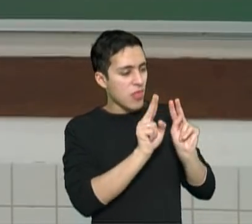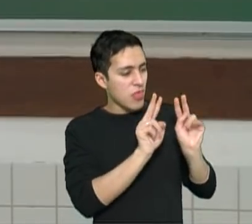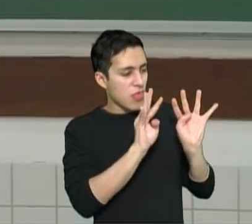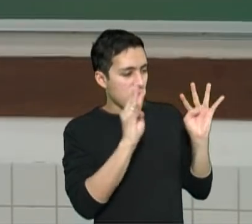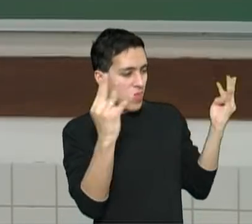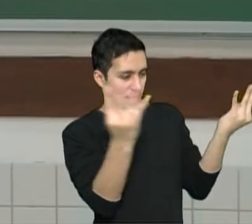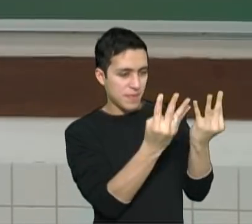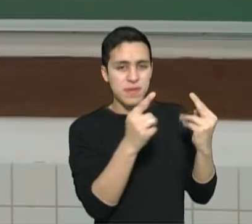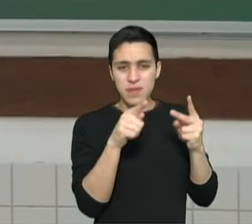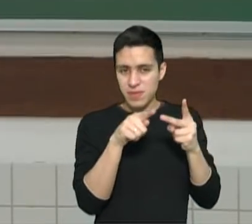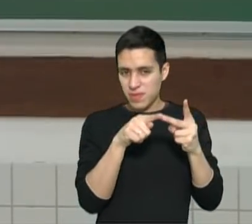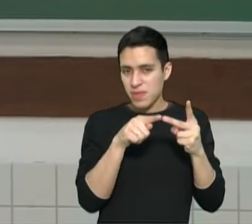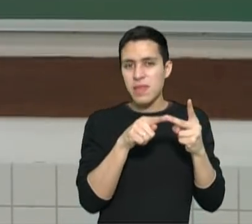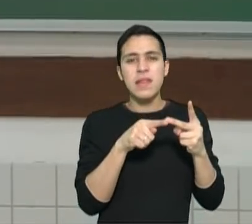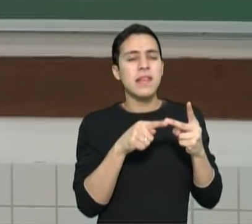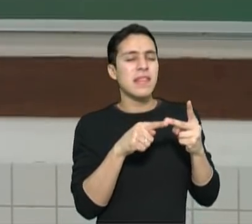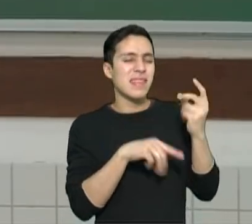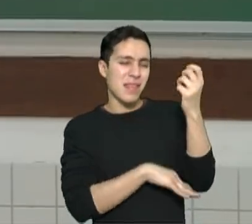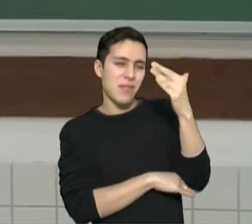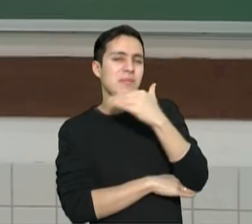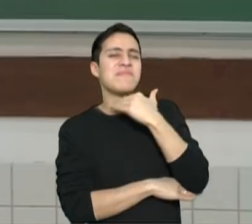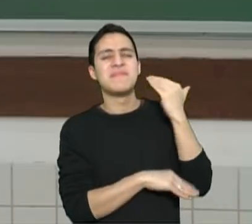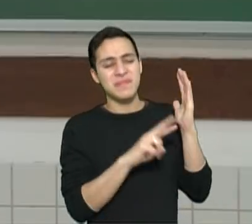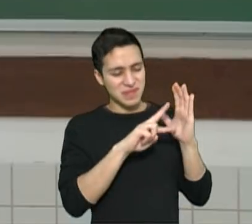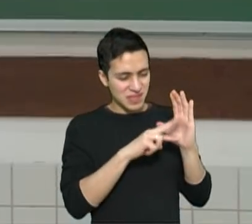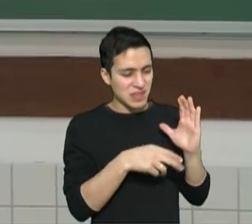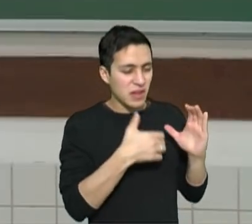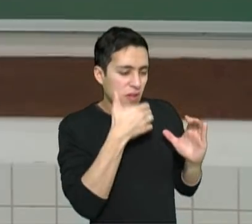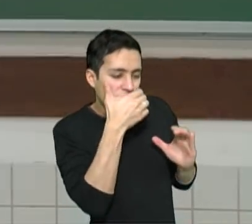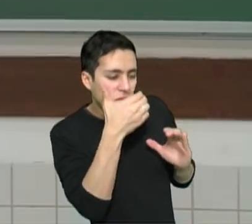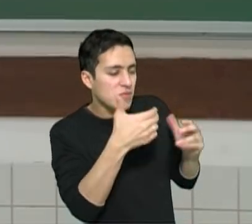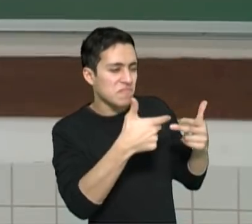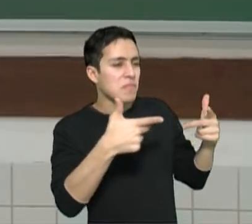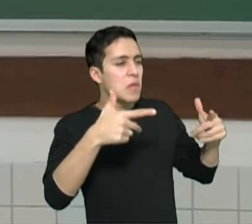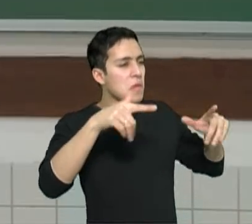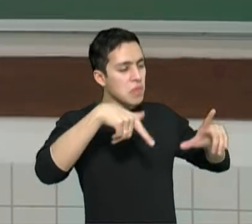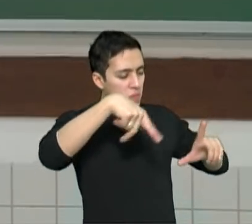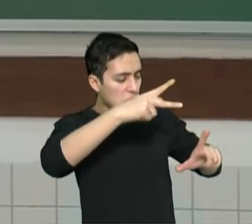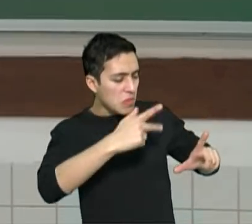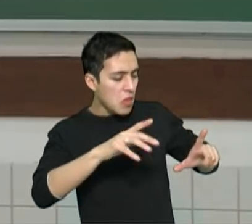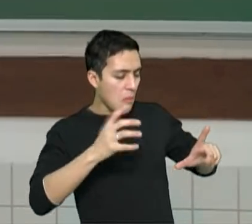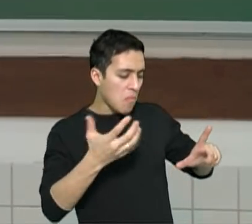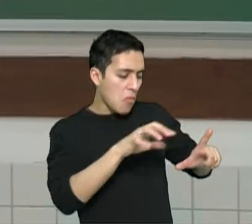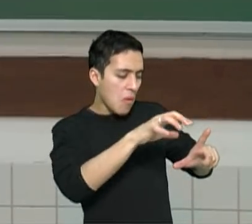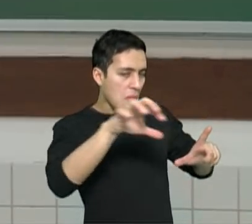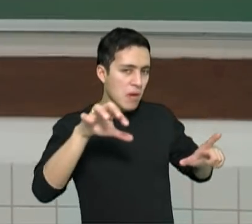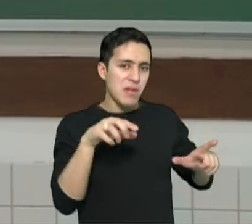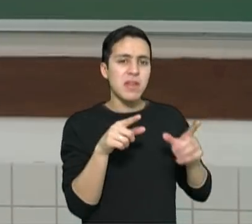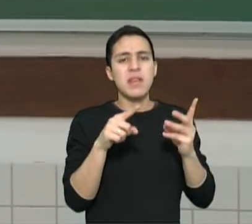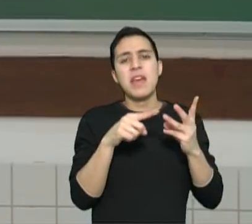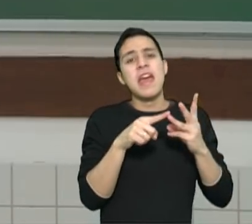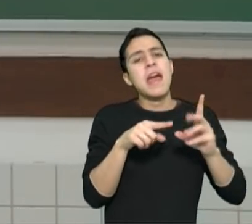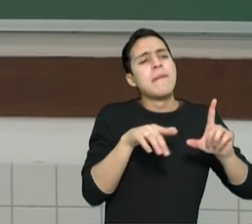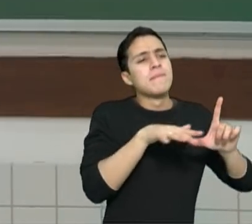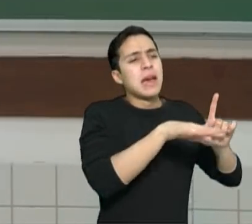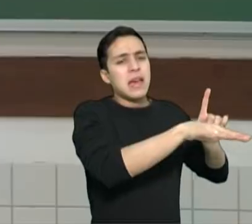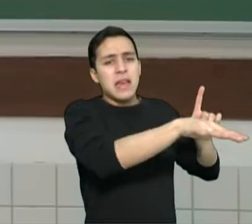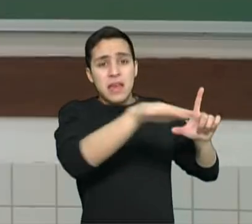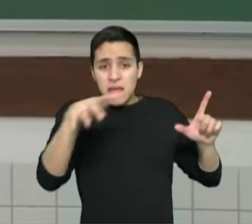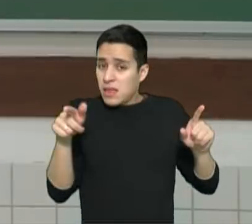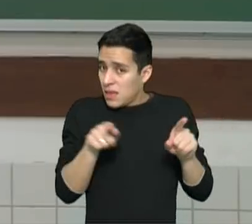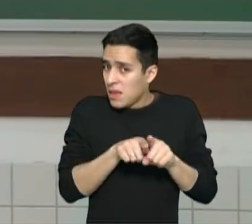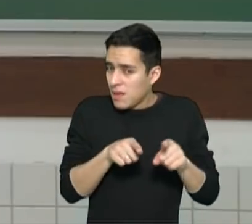natureza morta, né, que são os alimentos, frutas, verduras, que aparecem na obra dele também, paisagem, né? Sim, ele contempla